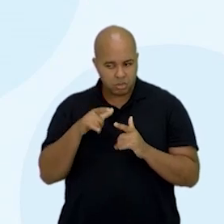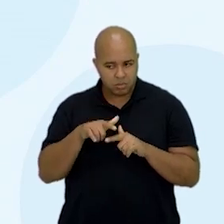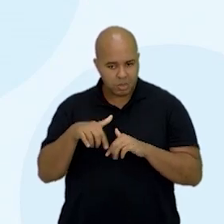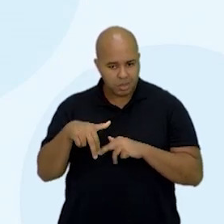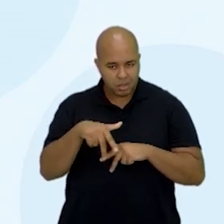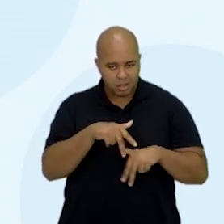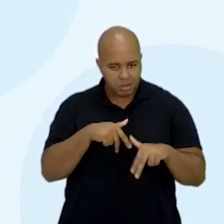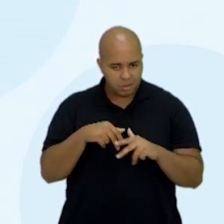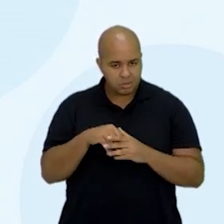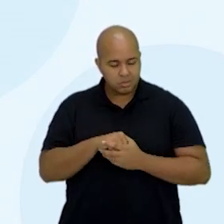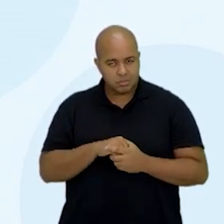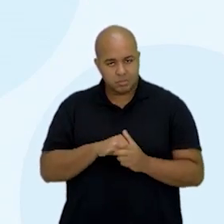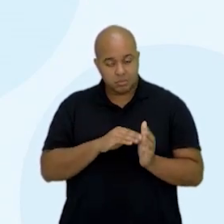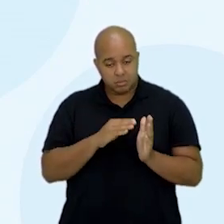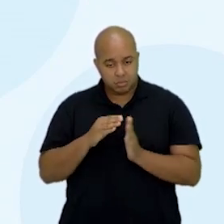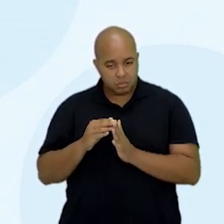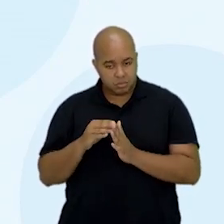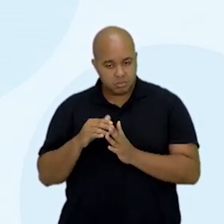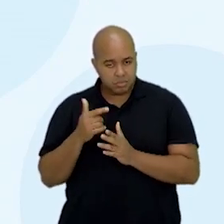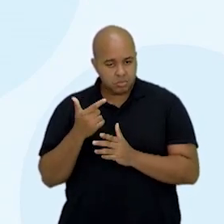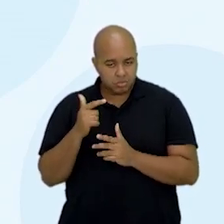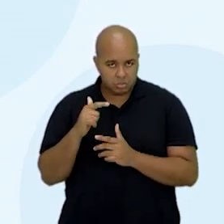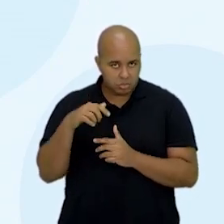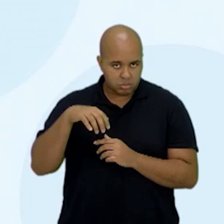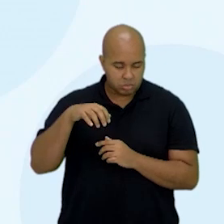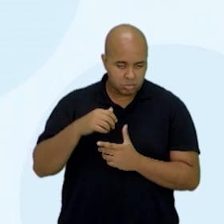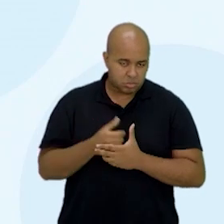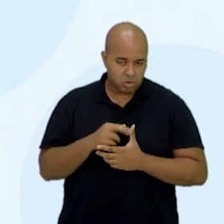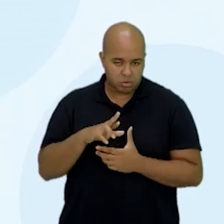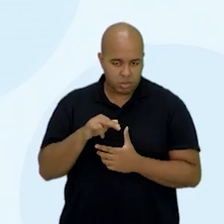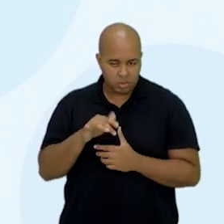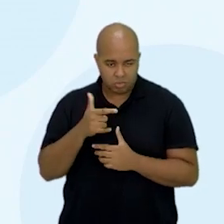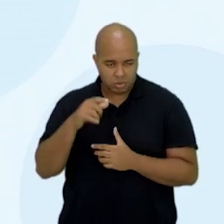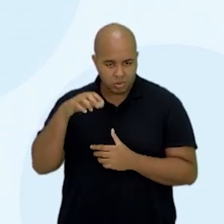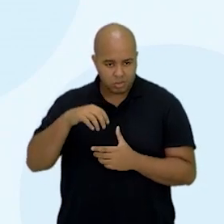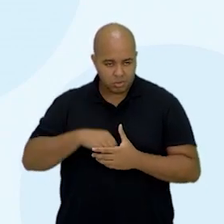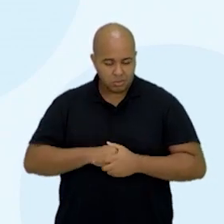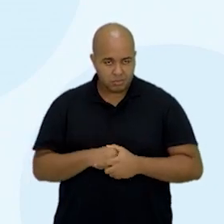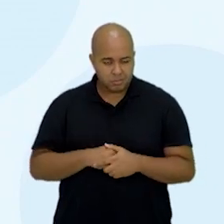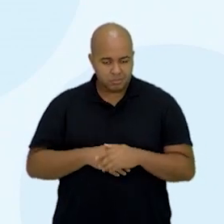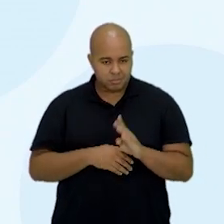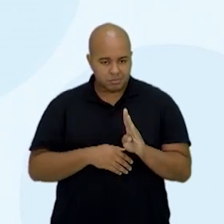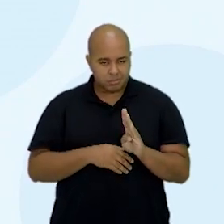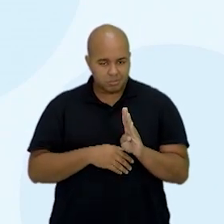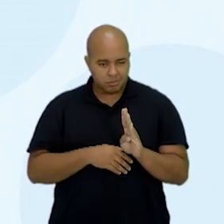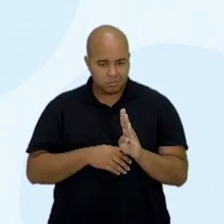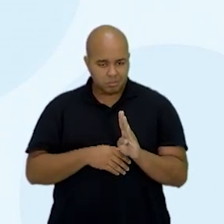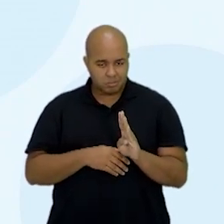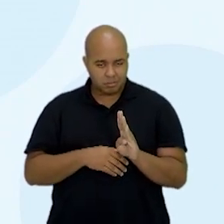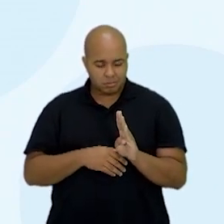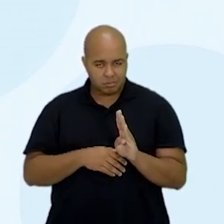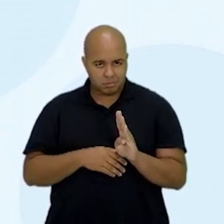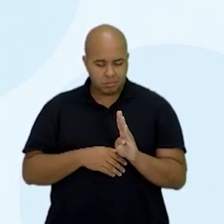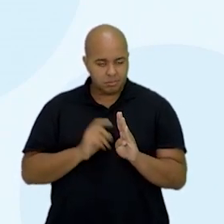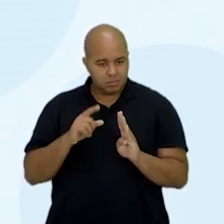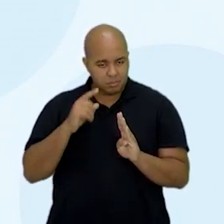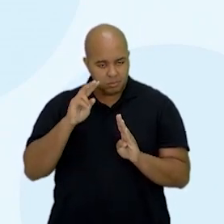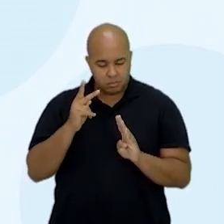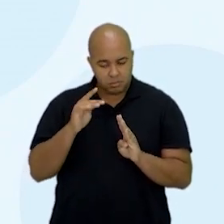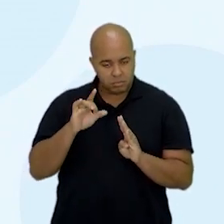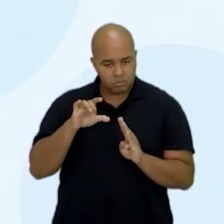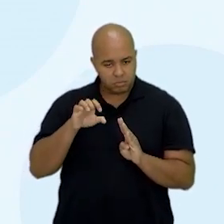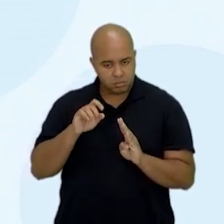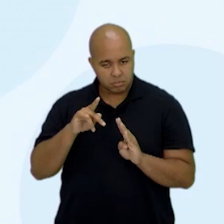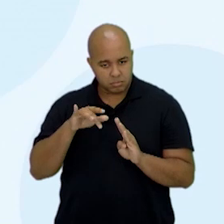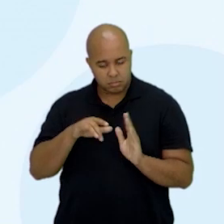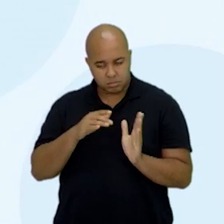nas calçadas e a segunda imagem no Rain sem chuva a opção b r